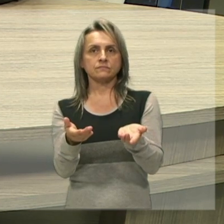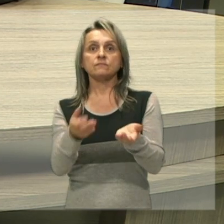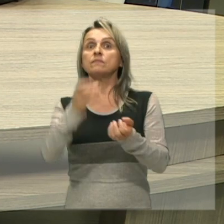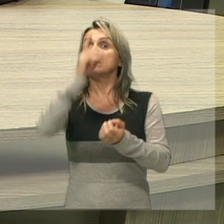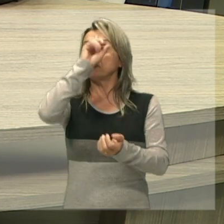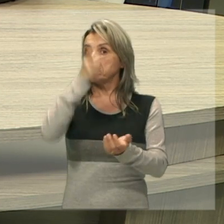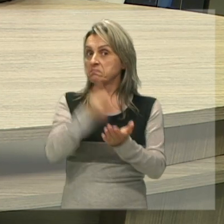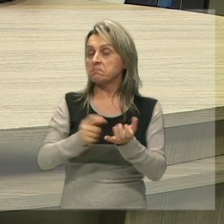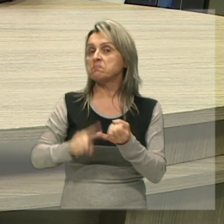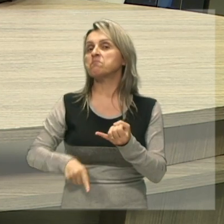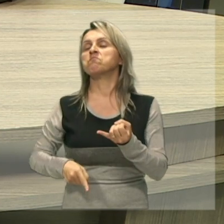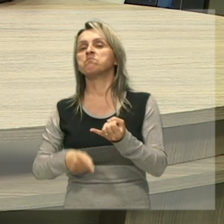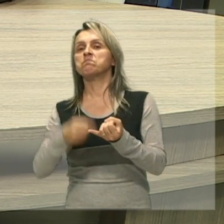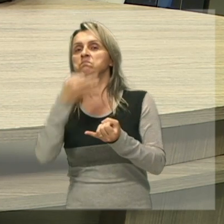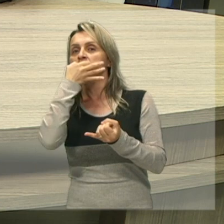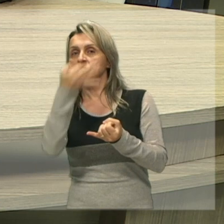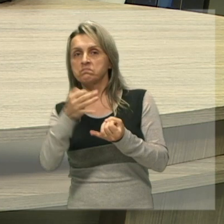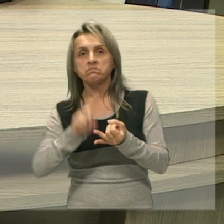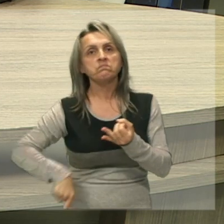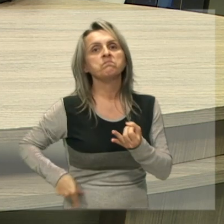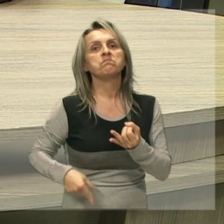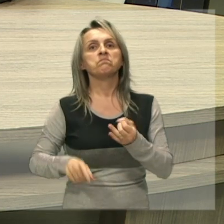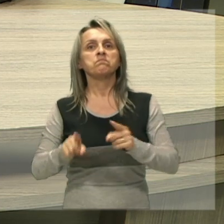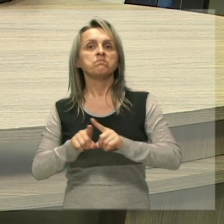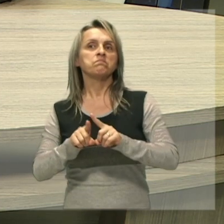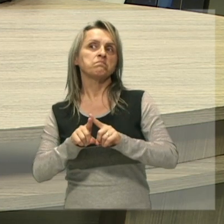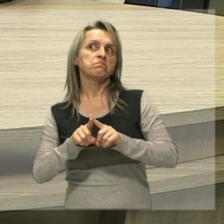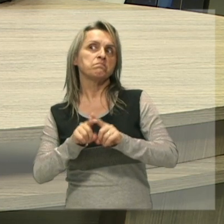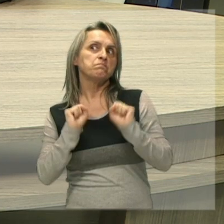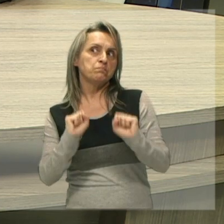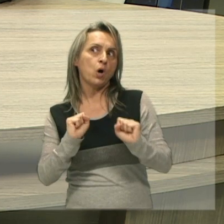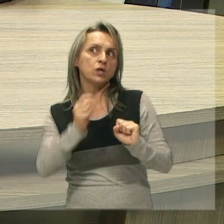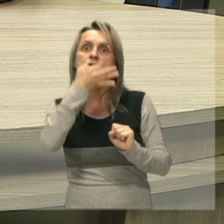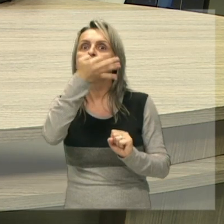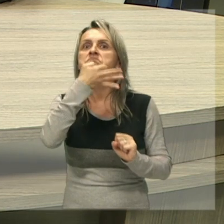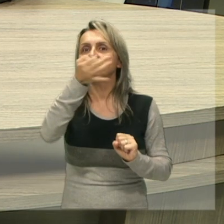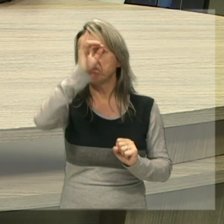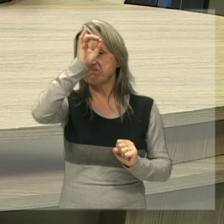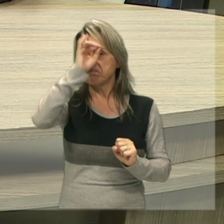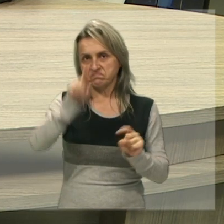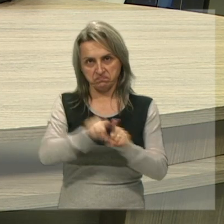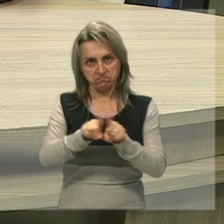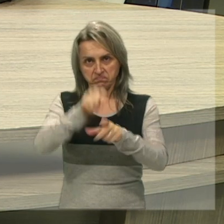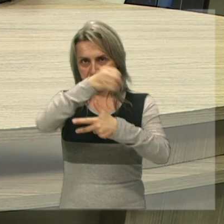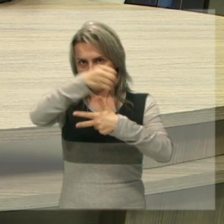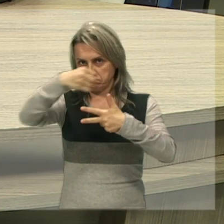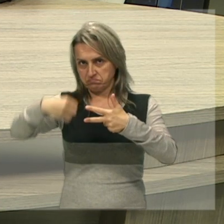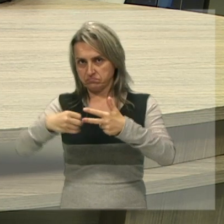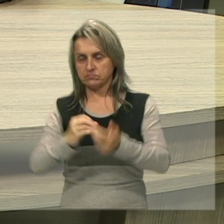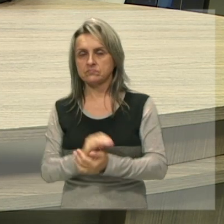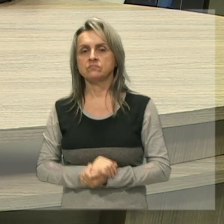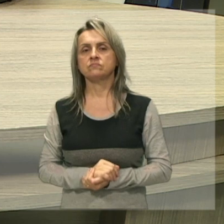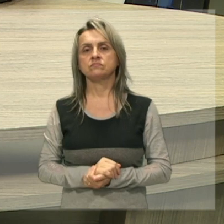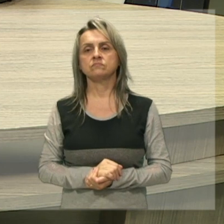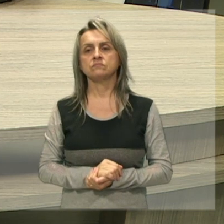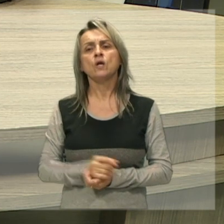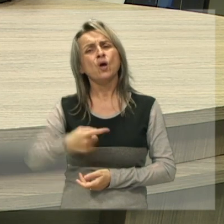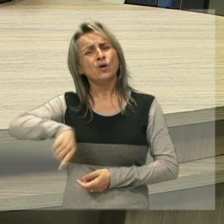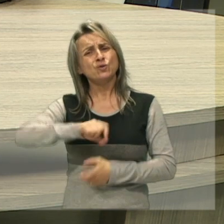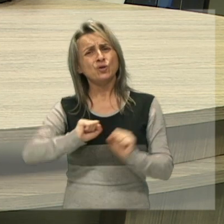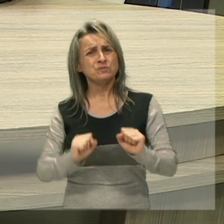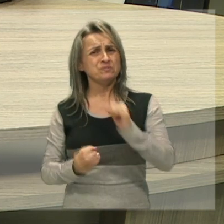podem sugerir ao poder público. A gente pode criar algumas resoluções, né? Mas